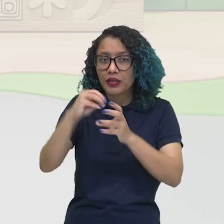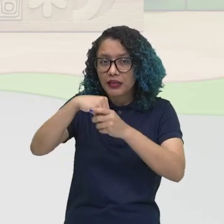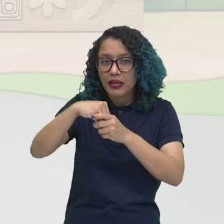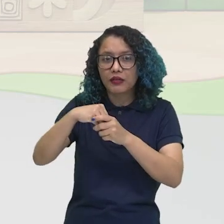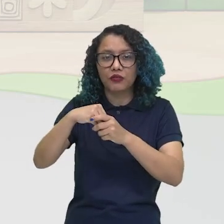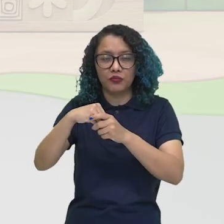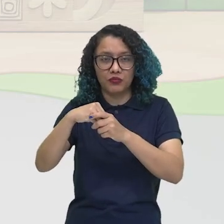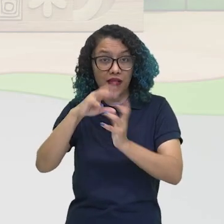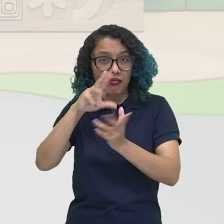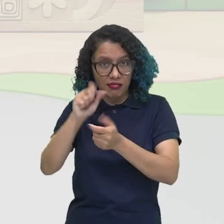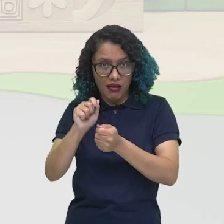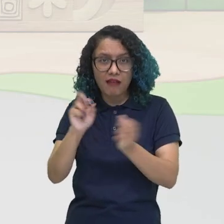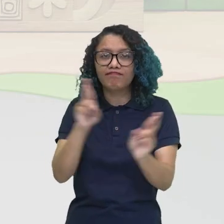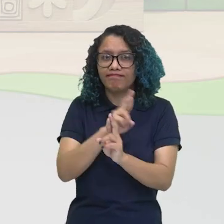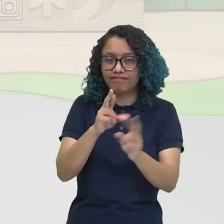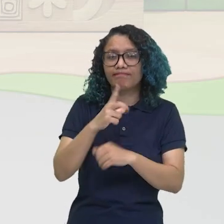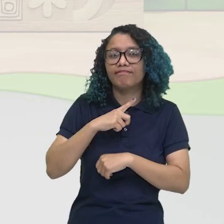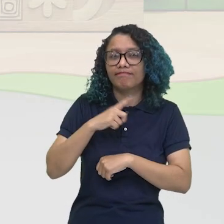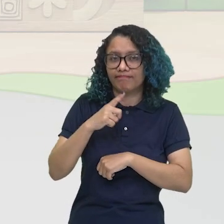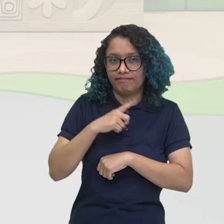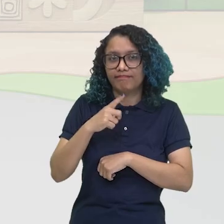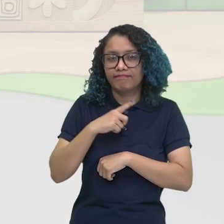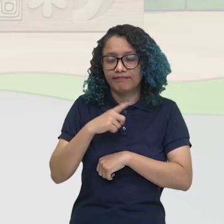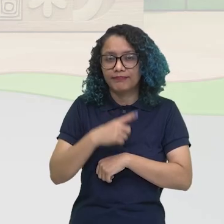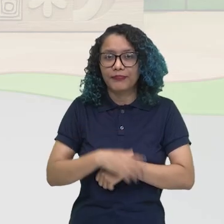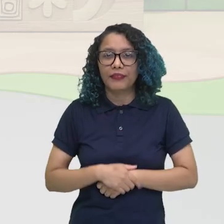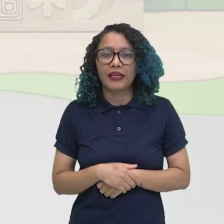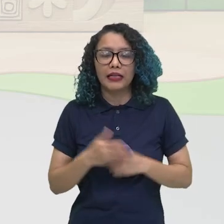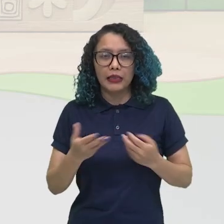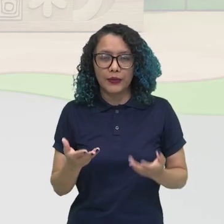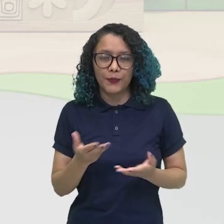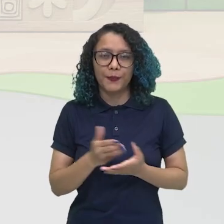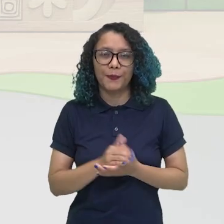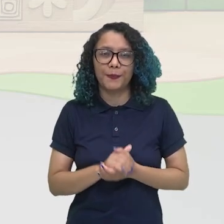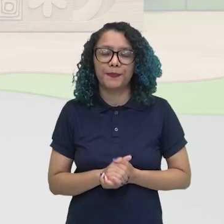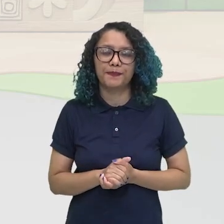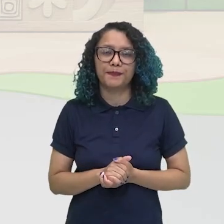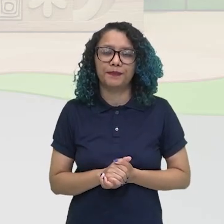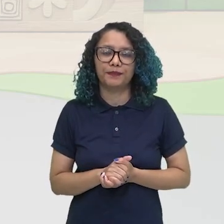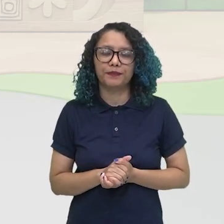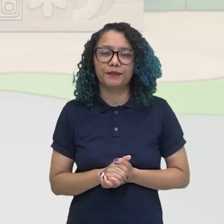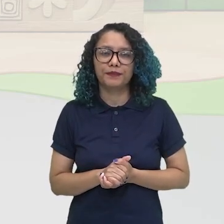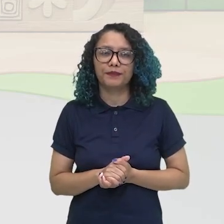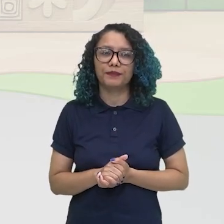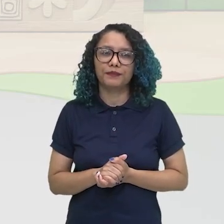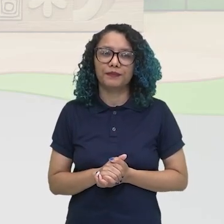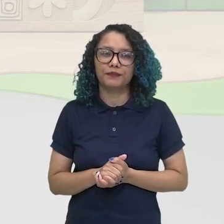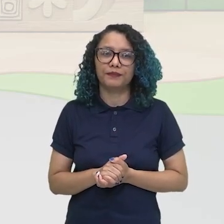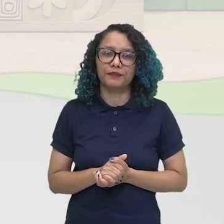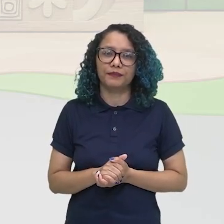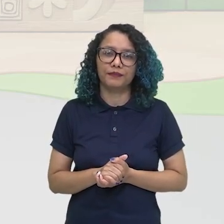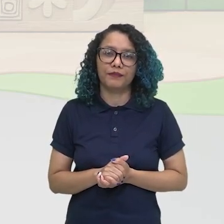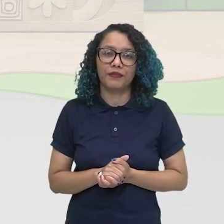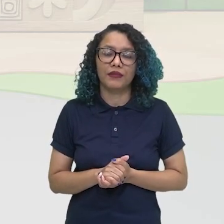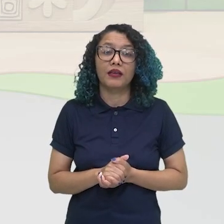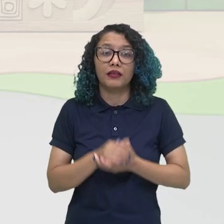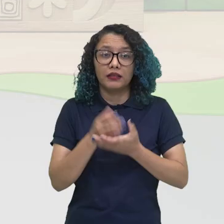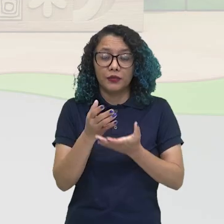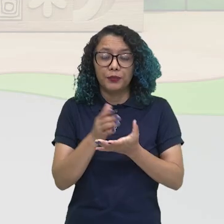interna da Terra, do nosso planeta. Então, de acordo com a